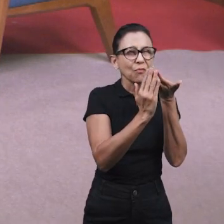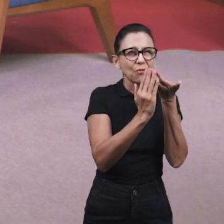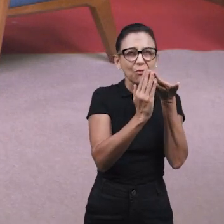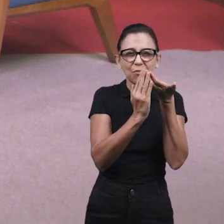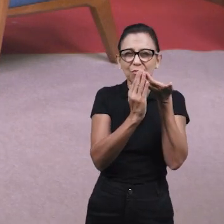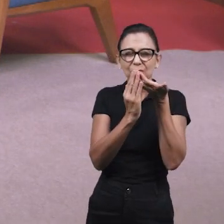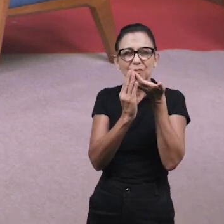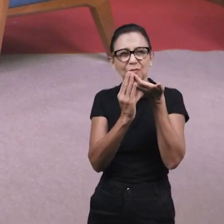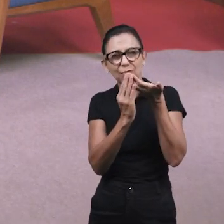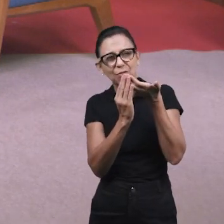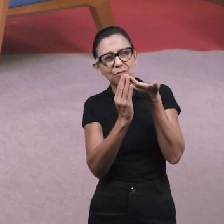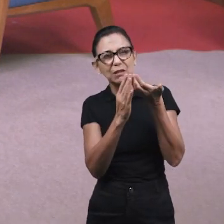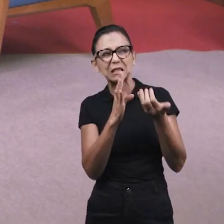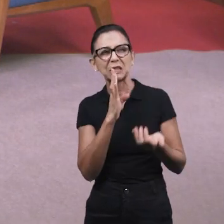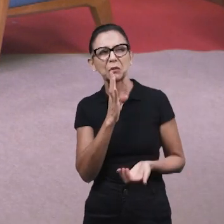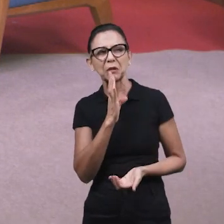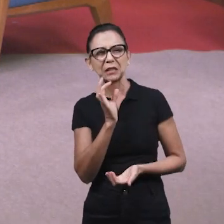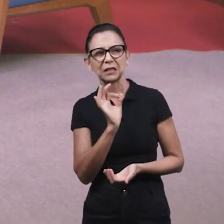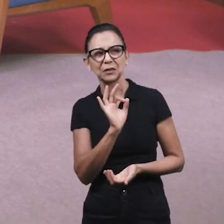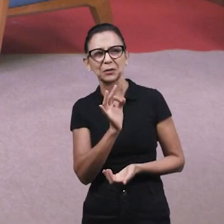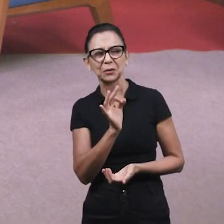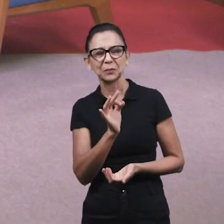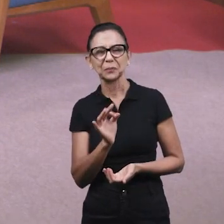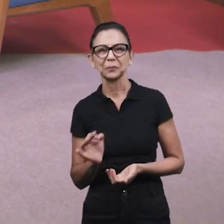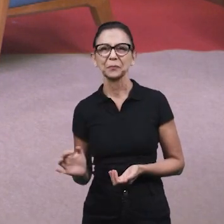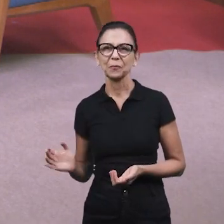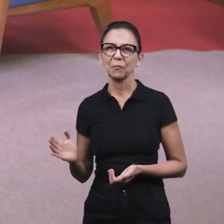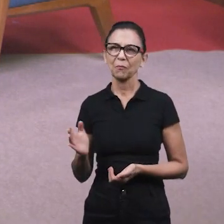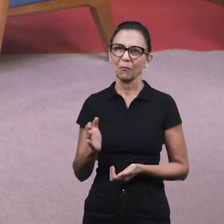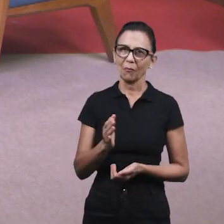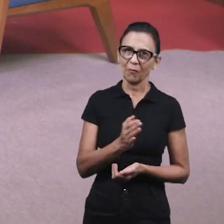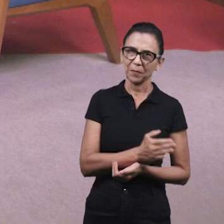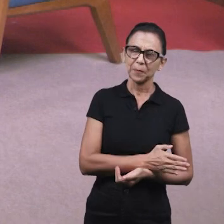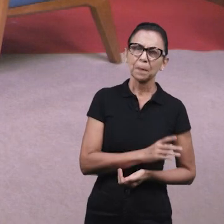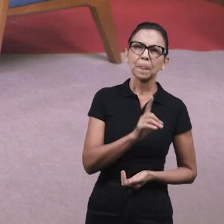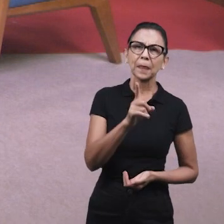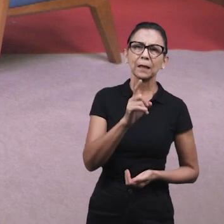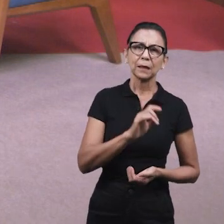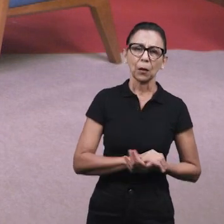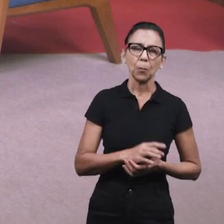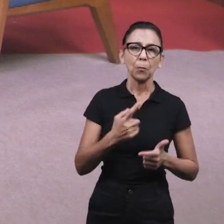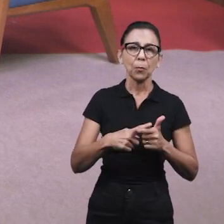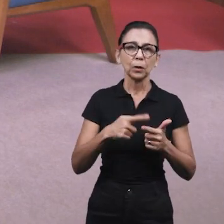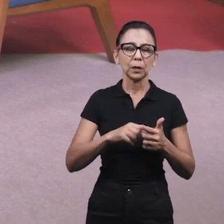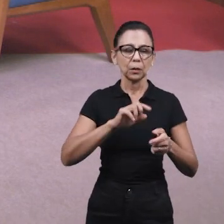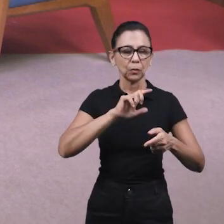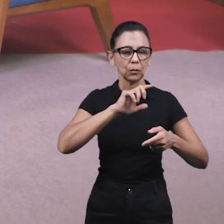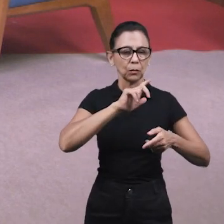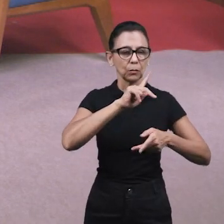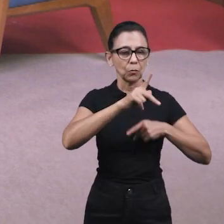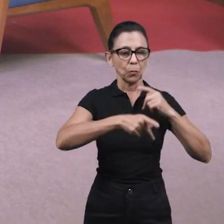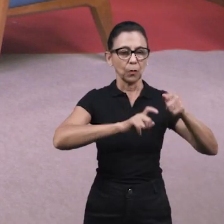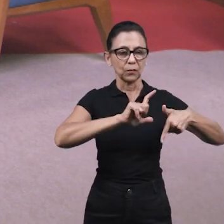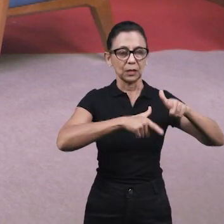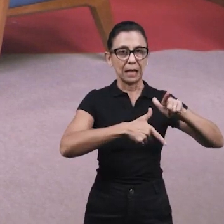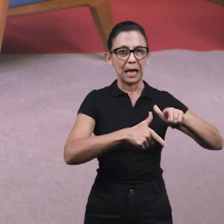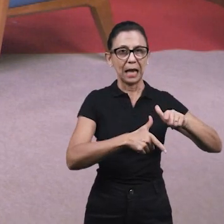alguns aspectos desse momento que Israel estava vivendo. Primeiro, o fato deles partirem de madrugada. Qual o significado